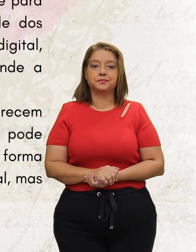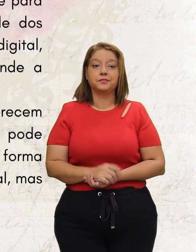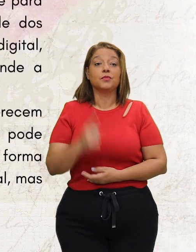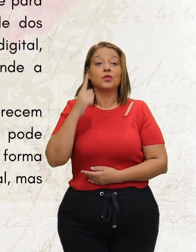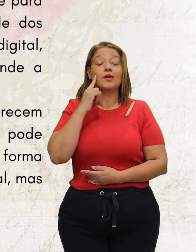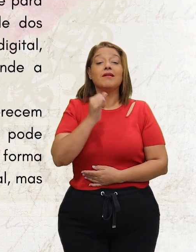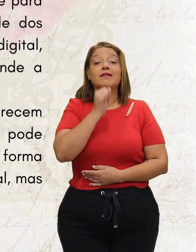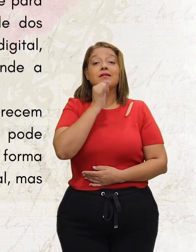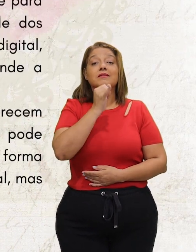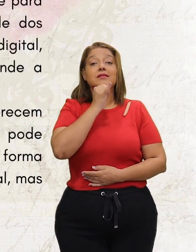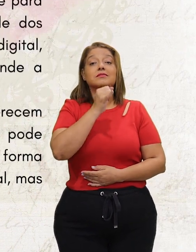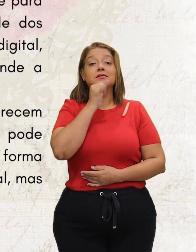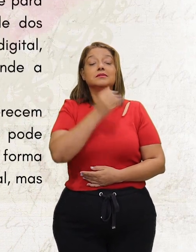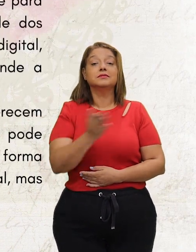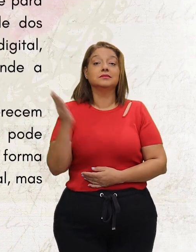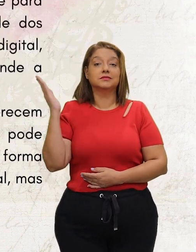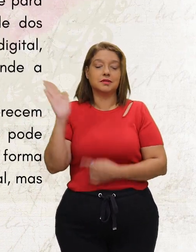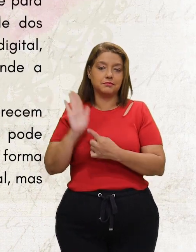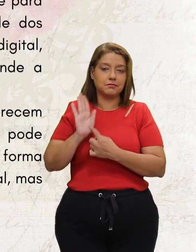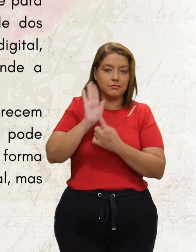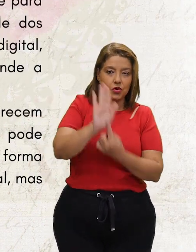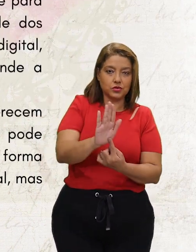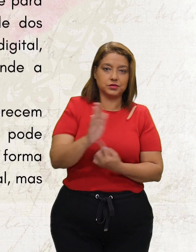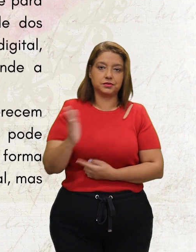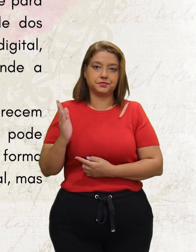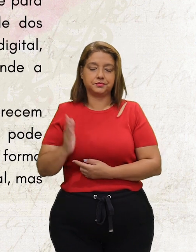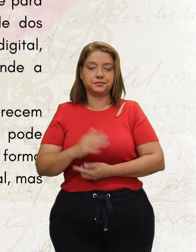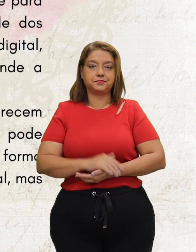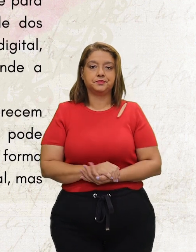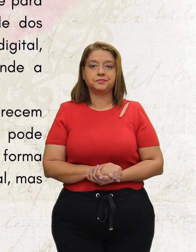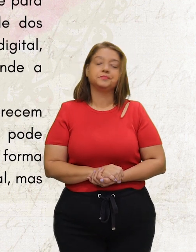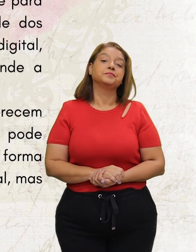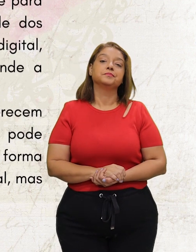Veja um exemplo, então, de um contra-argumento.